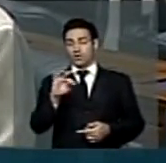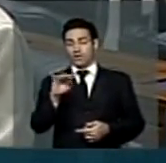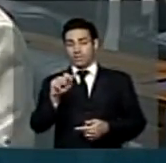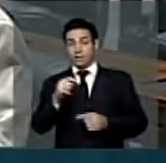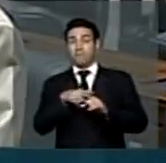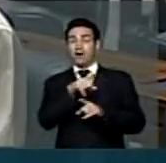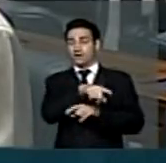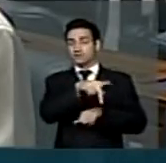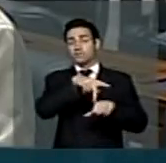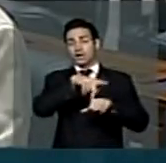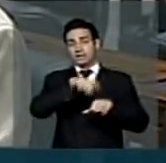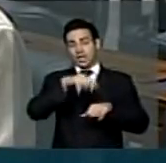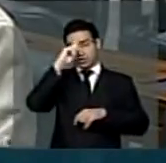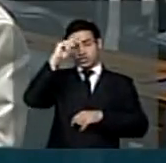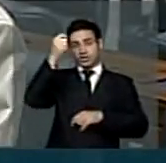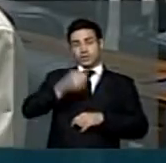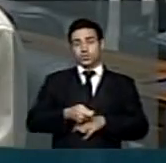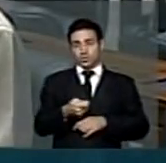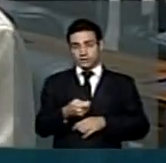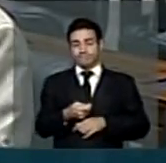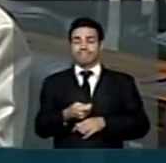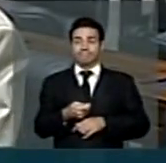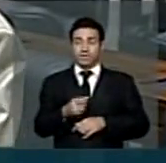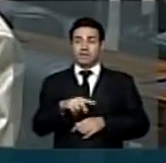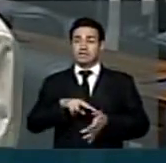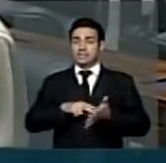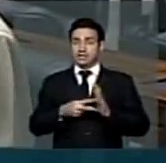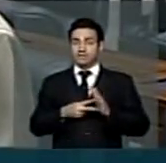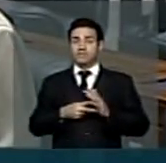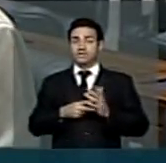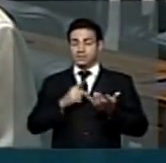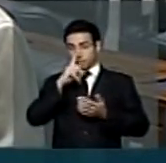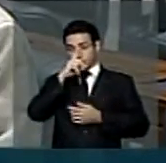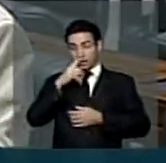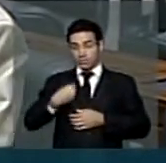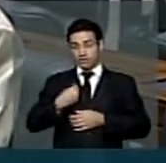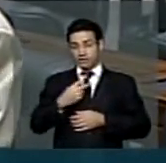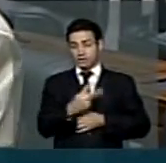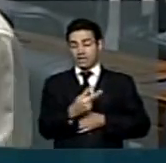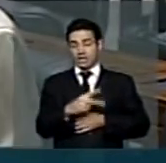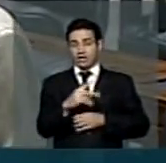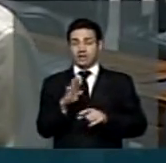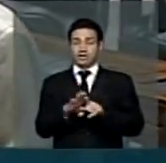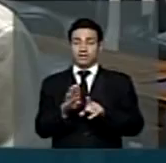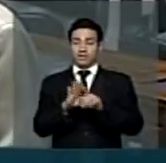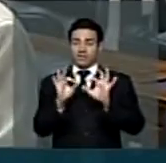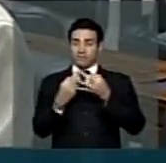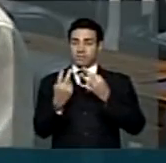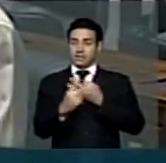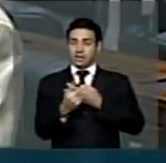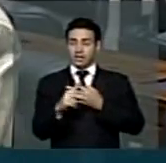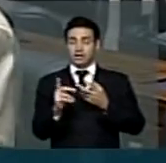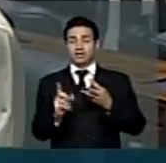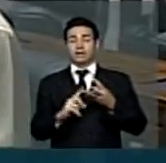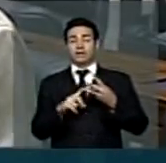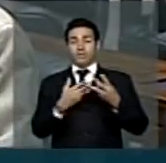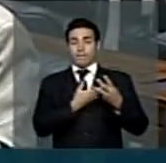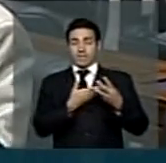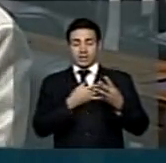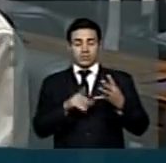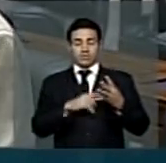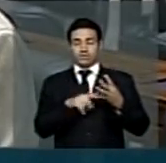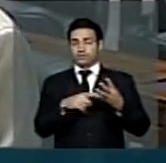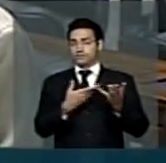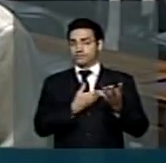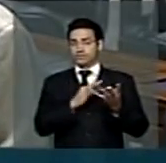ditatorial representa sempre um risco para a sua integridade pessoal, para a sua família, para os seus amigos, para